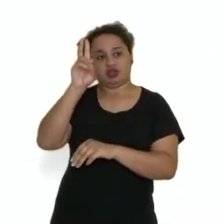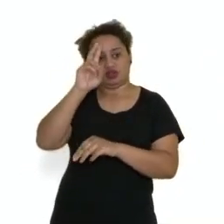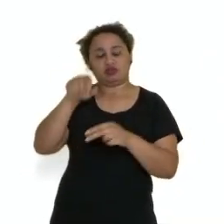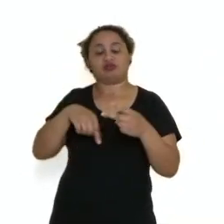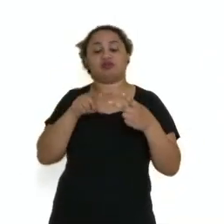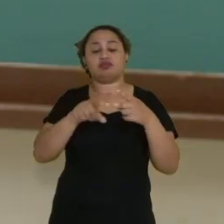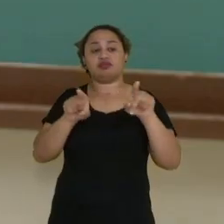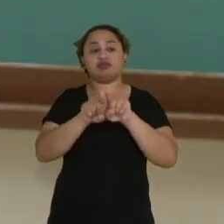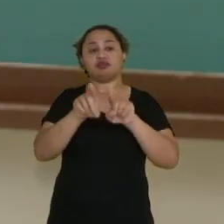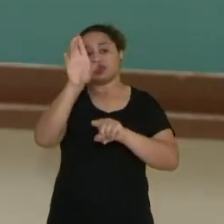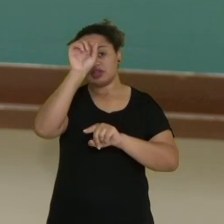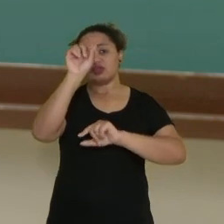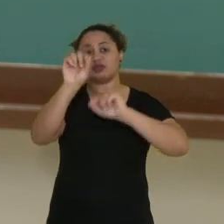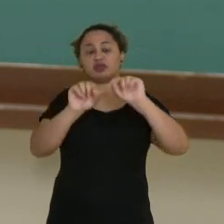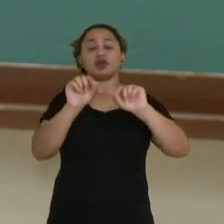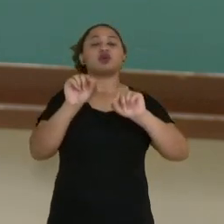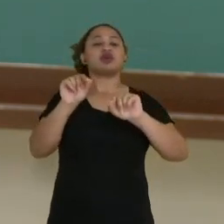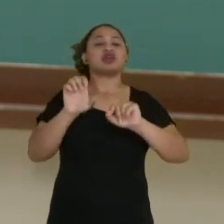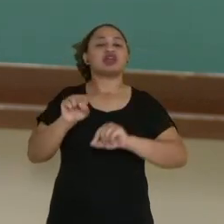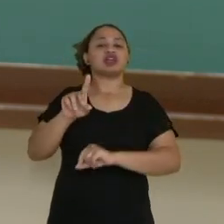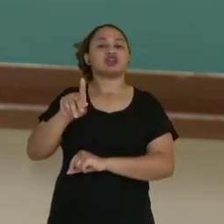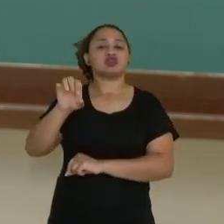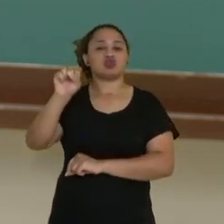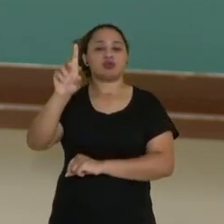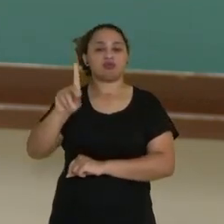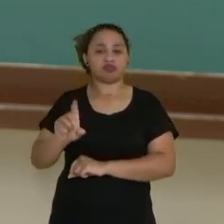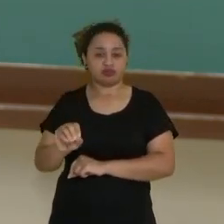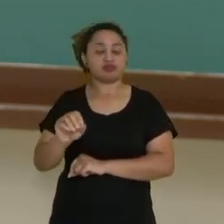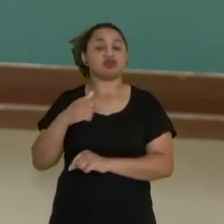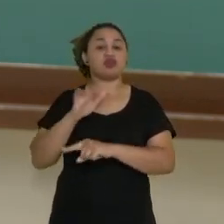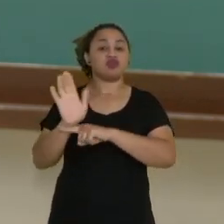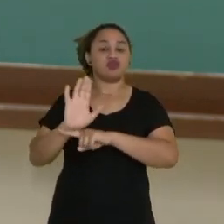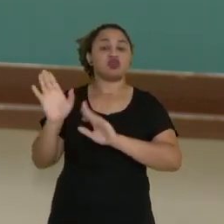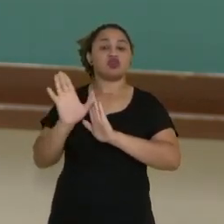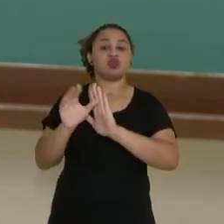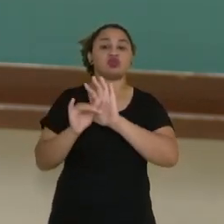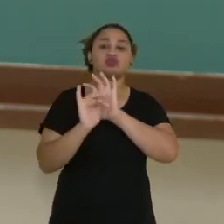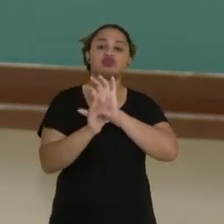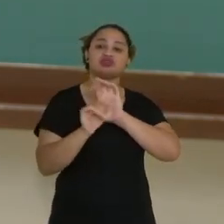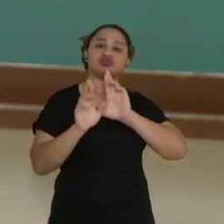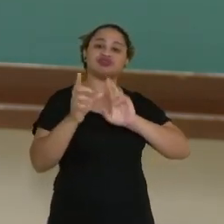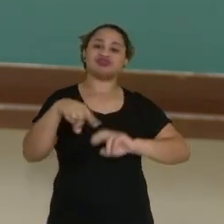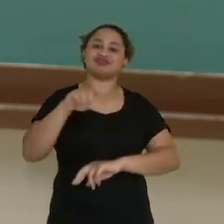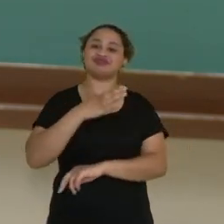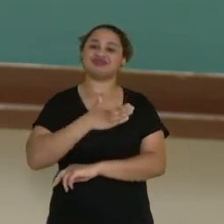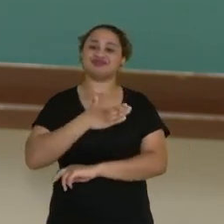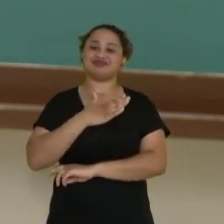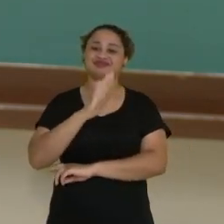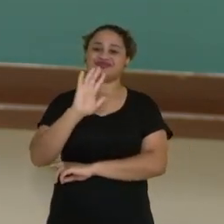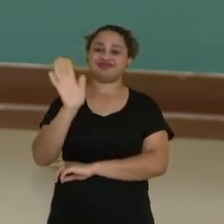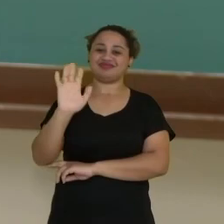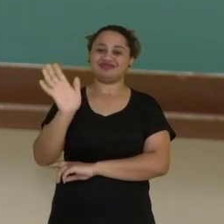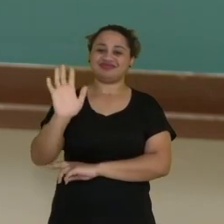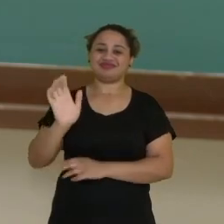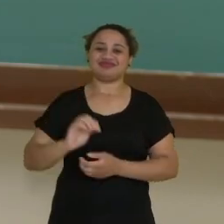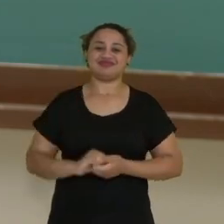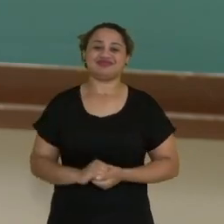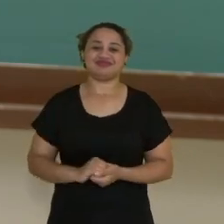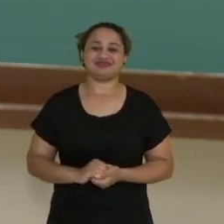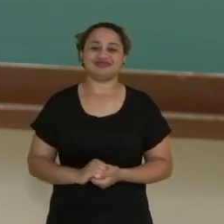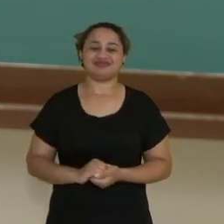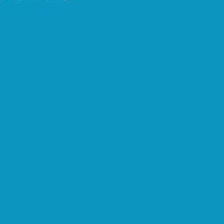a obra de Êxopo. Neste vídeo falamos sobre fábulas. Espero que vocês tenham gostado e até breve.